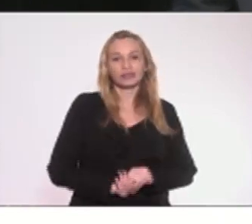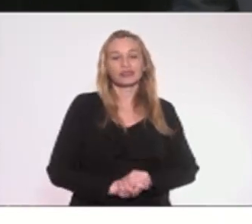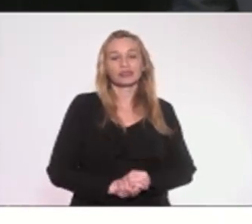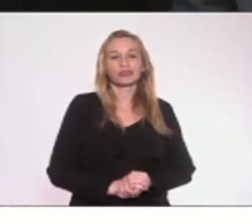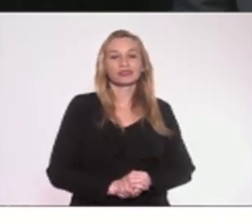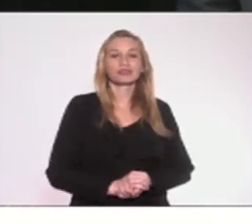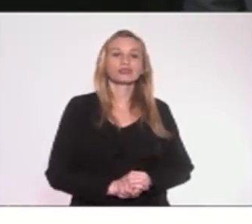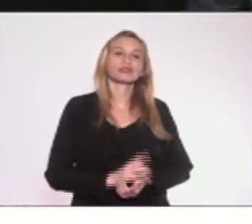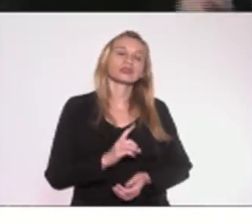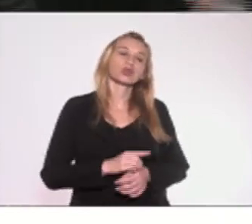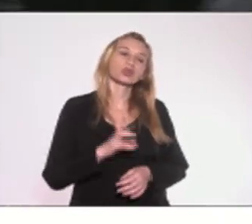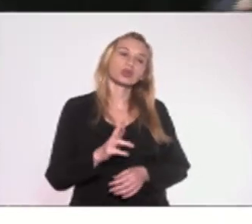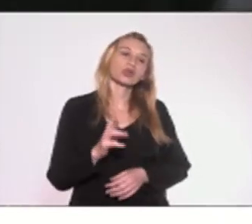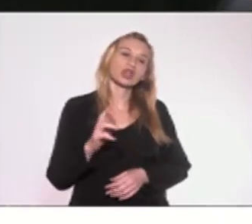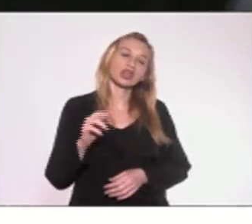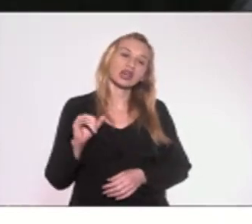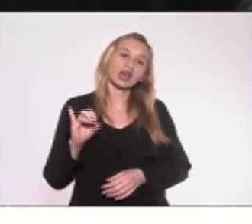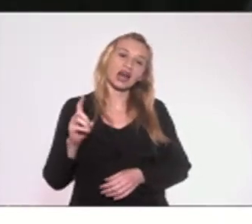Barbosa de Souza.